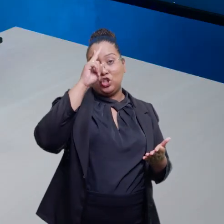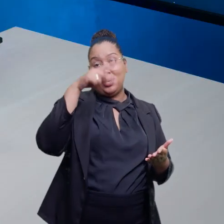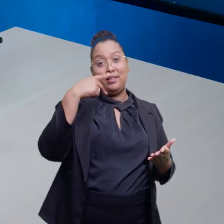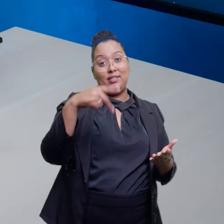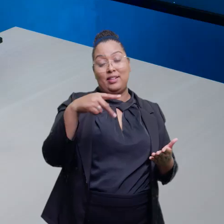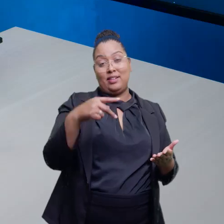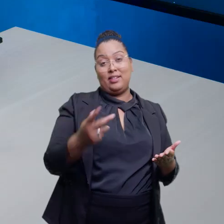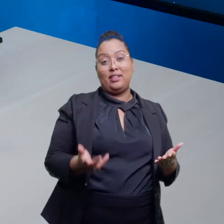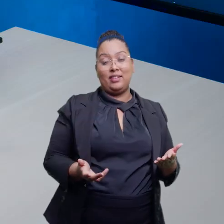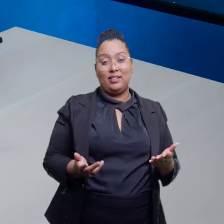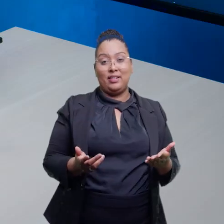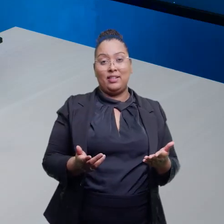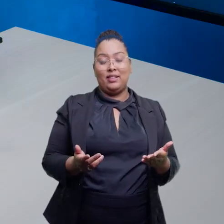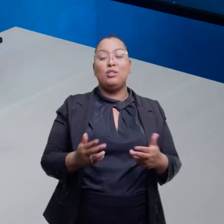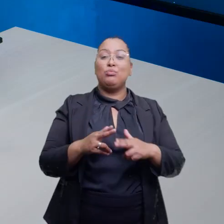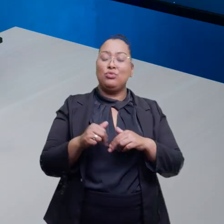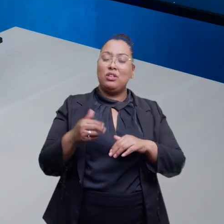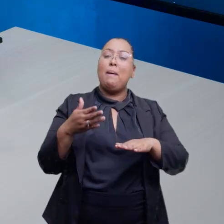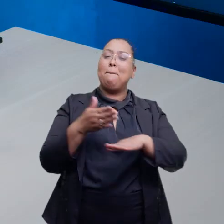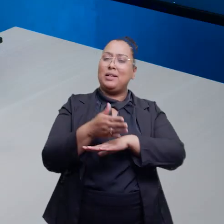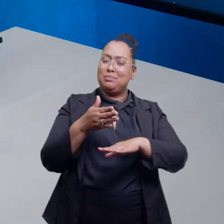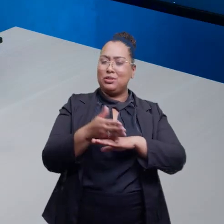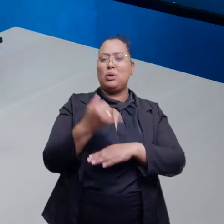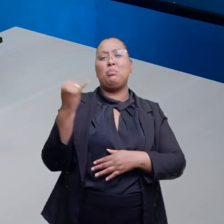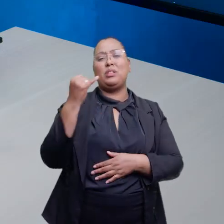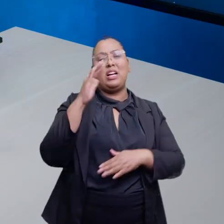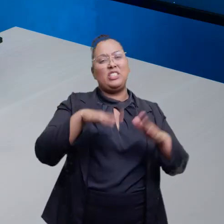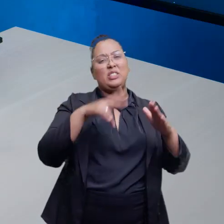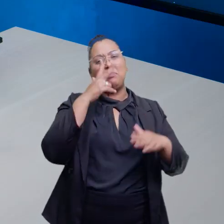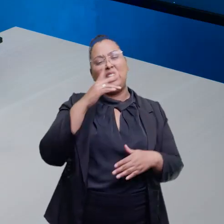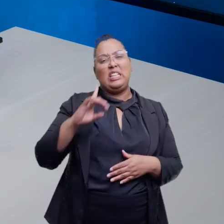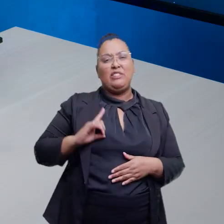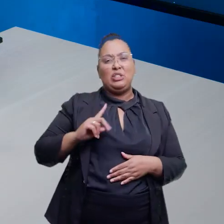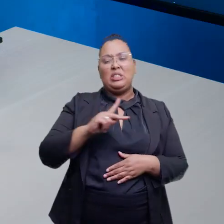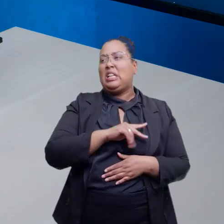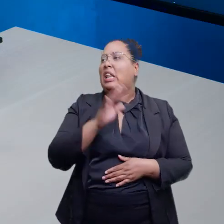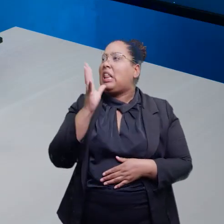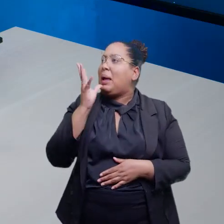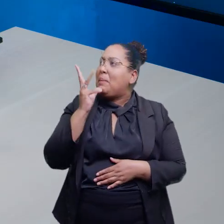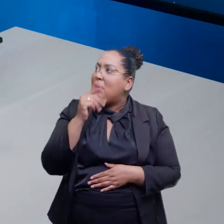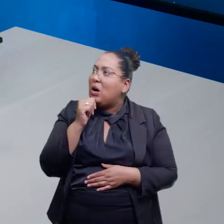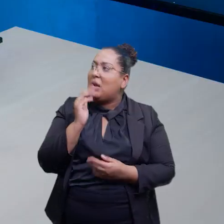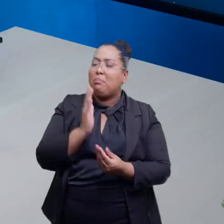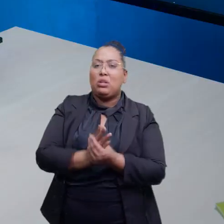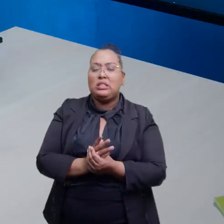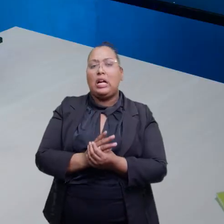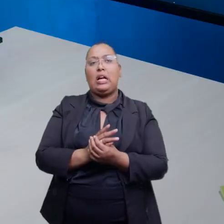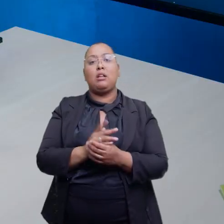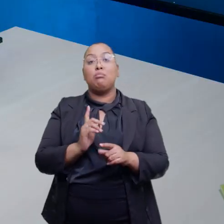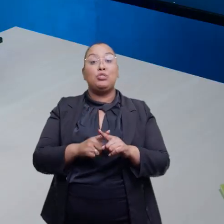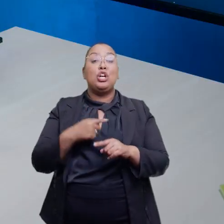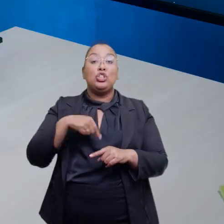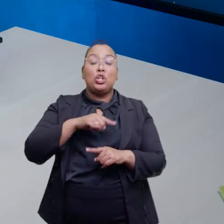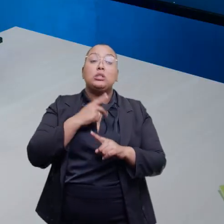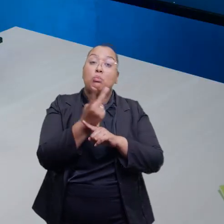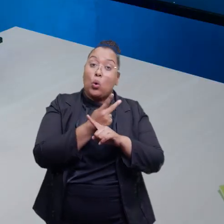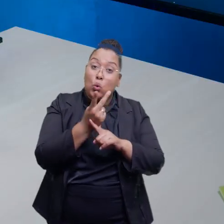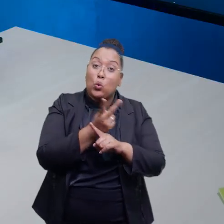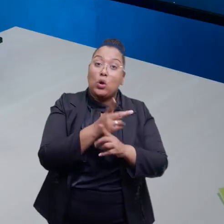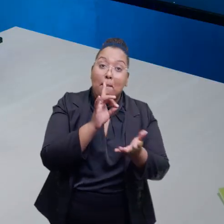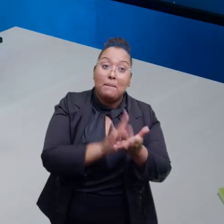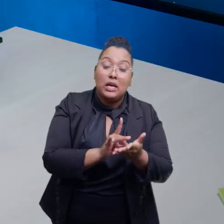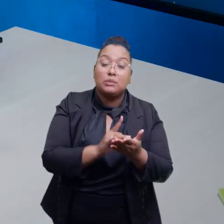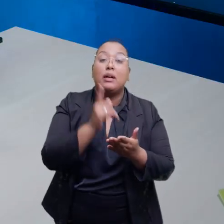importância da participação, às vezes parece que a defensoria está atrasando o processo, porque a gente fica procurando a